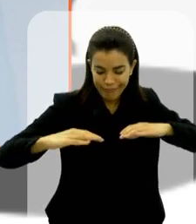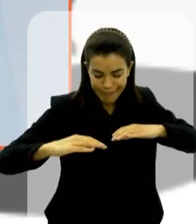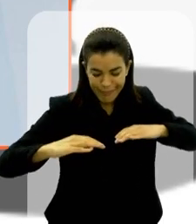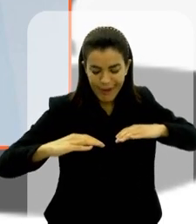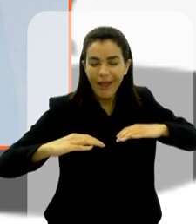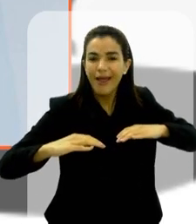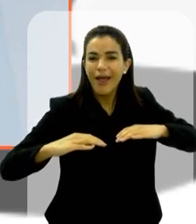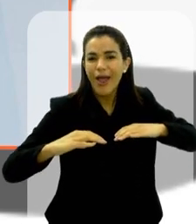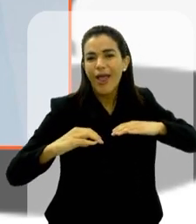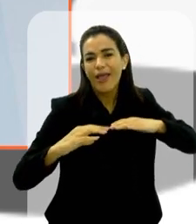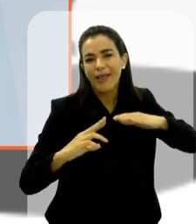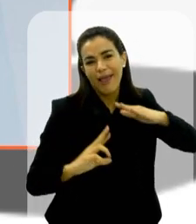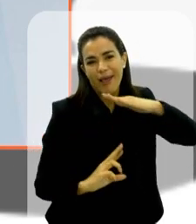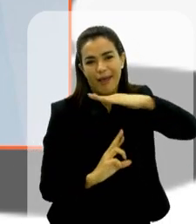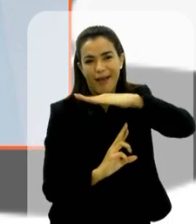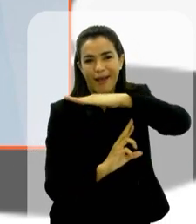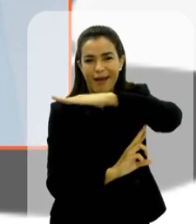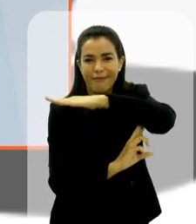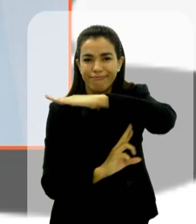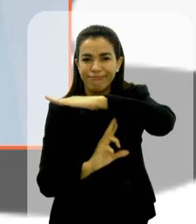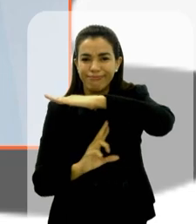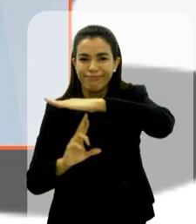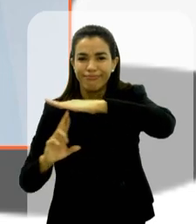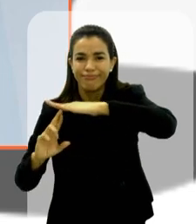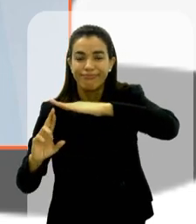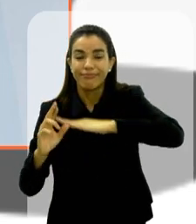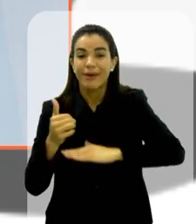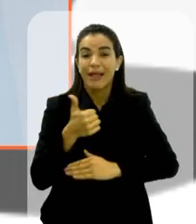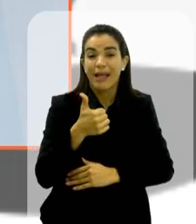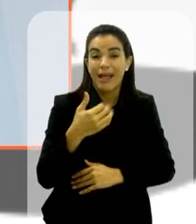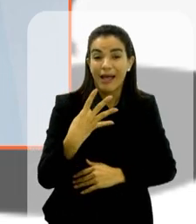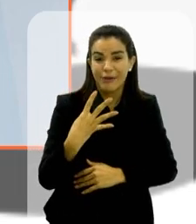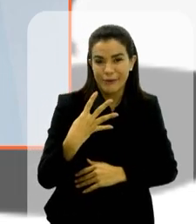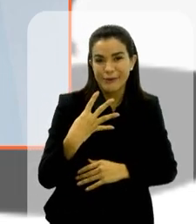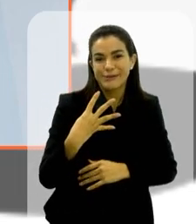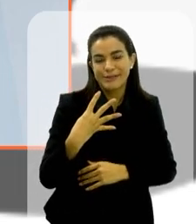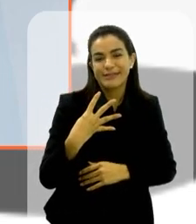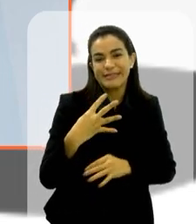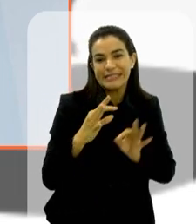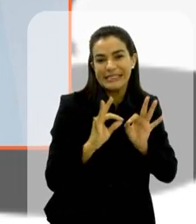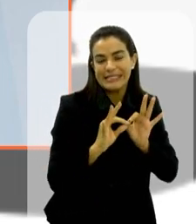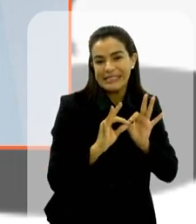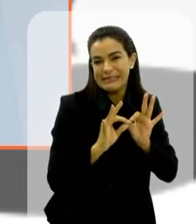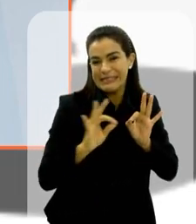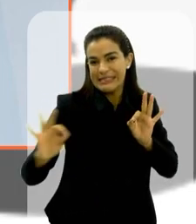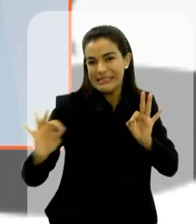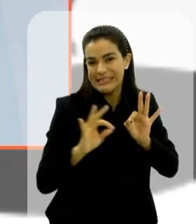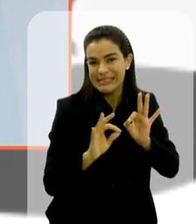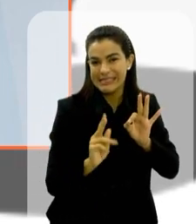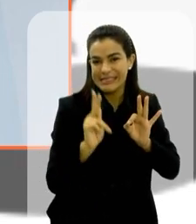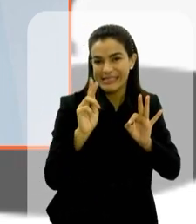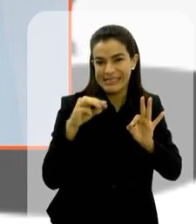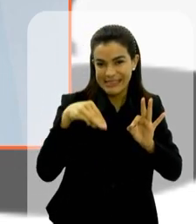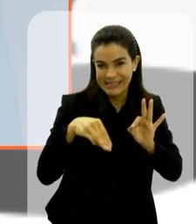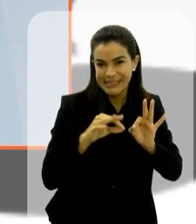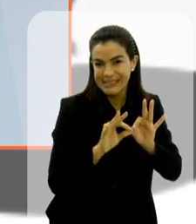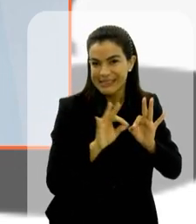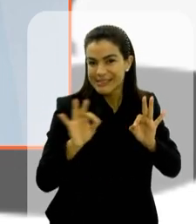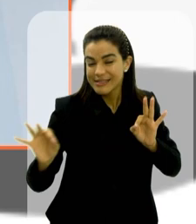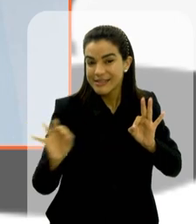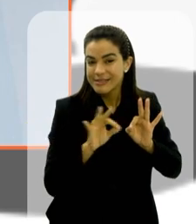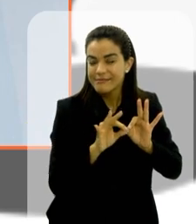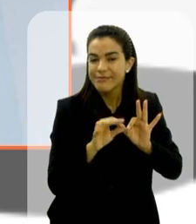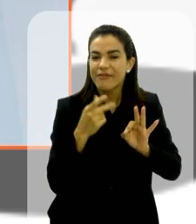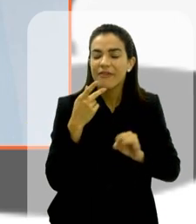obra magnânima que é a Ponte Rio-Niterói, com 14 quilômetros. Agora, o Isso. niteroiense, quando ele se refere a